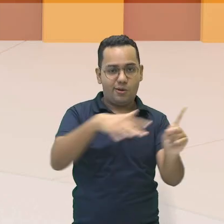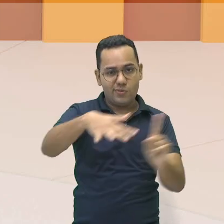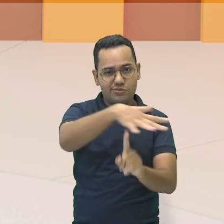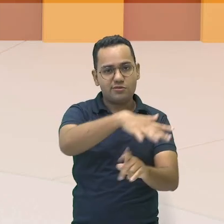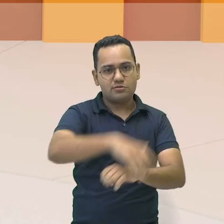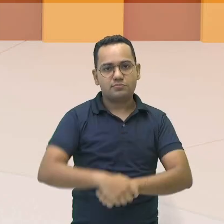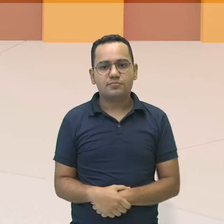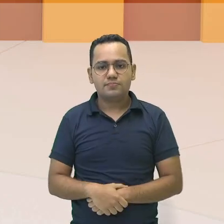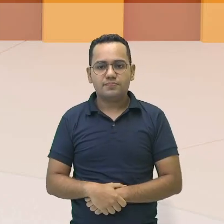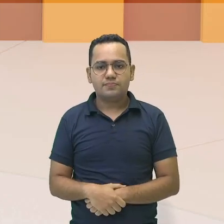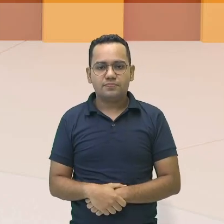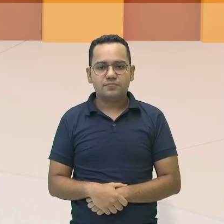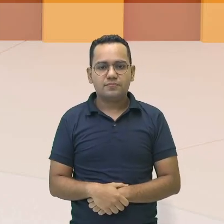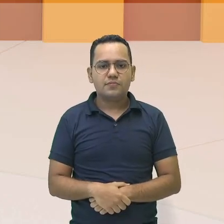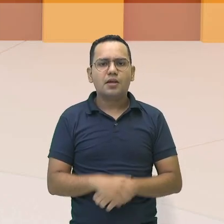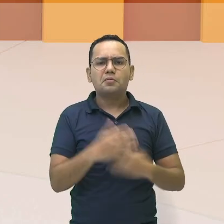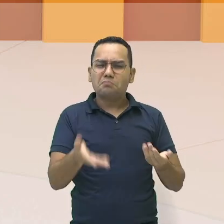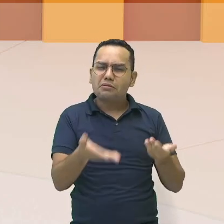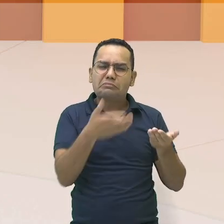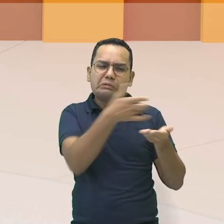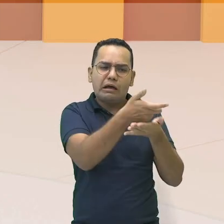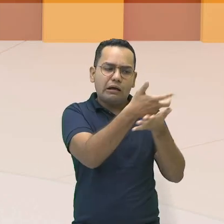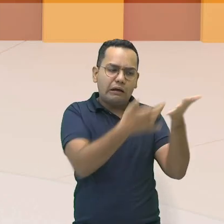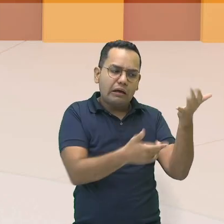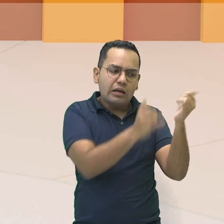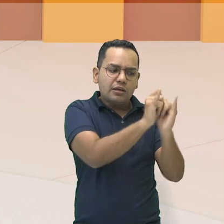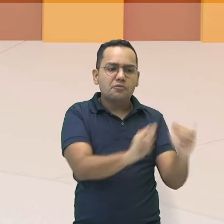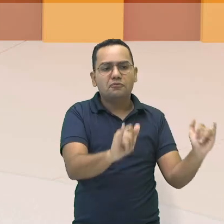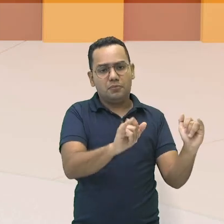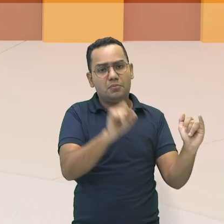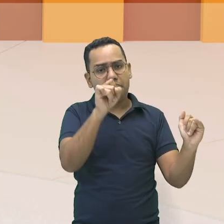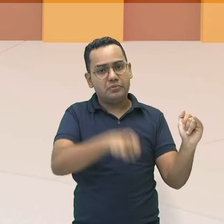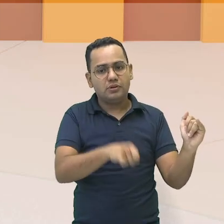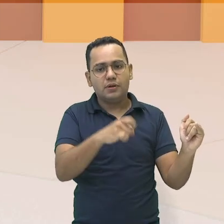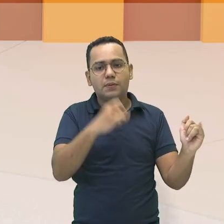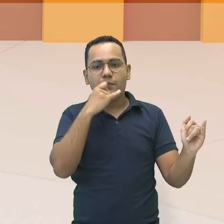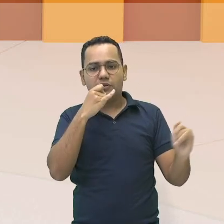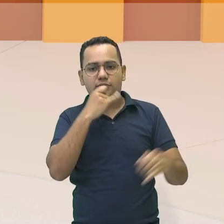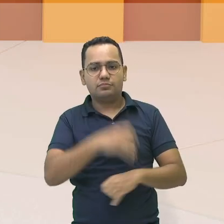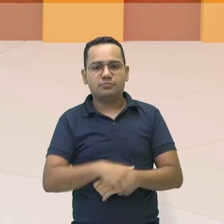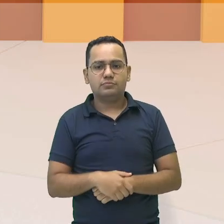ambientais. Mas foi basicamente isso que o estudo falou. Olha, a gente vai precisar ali